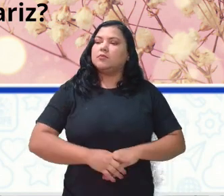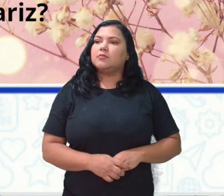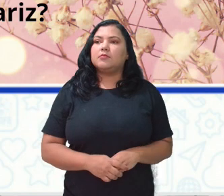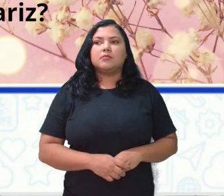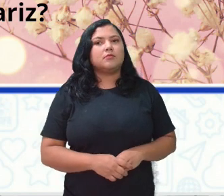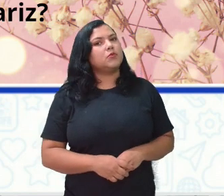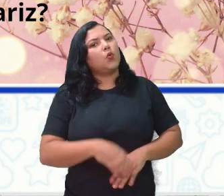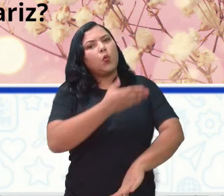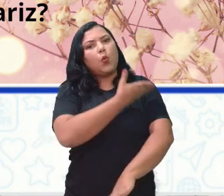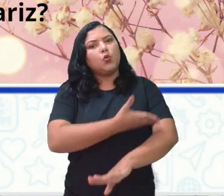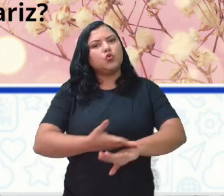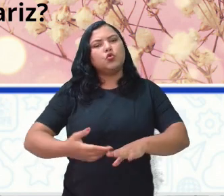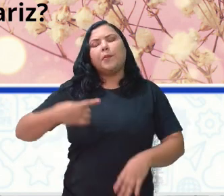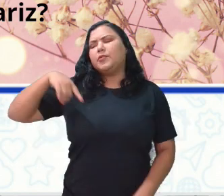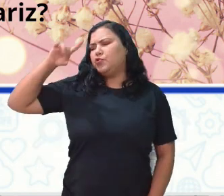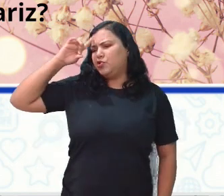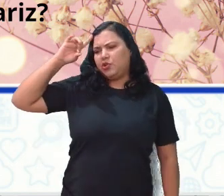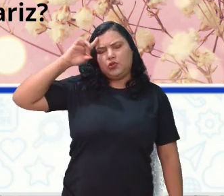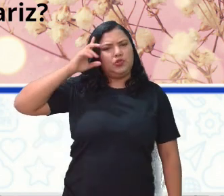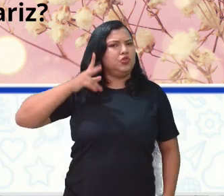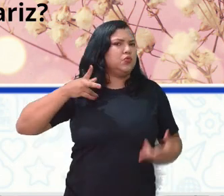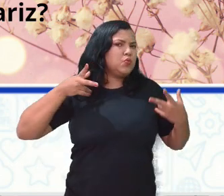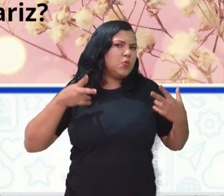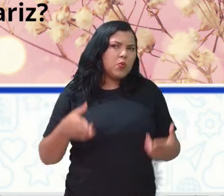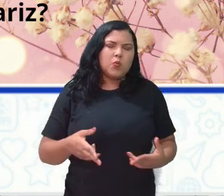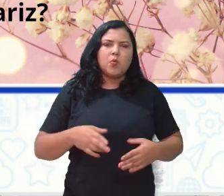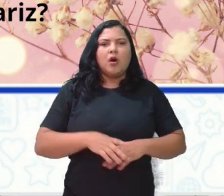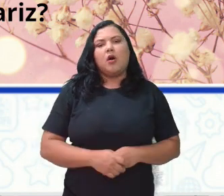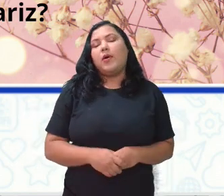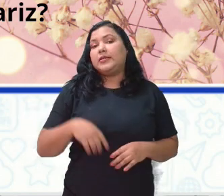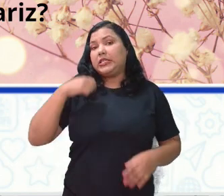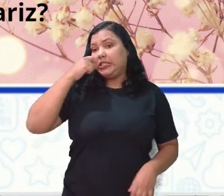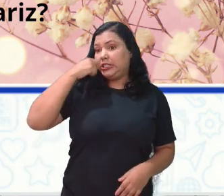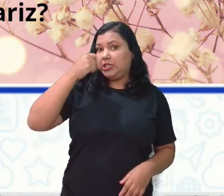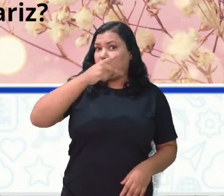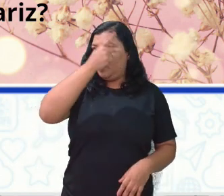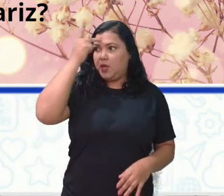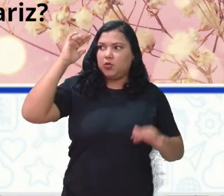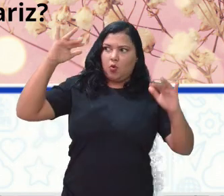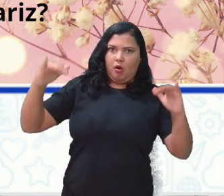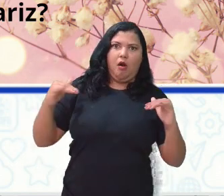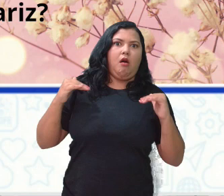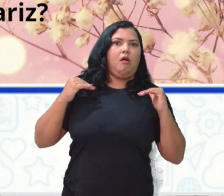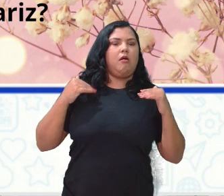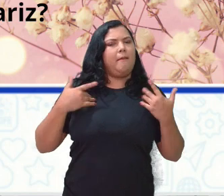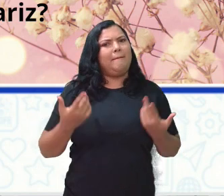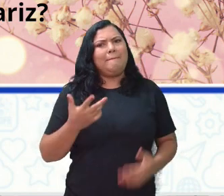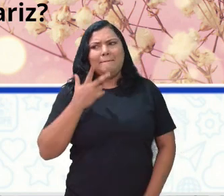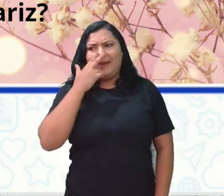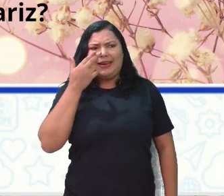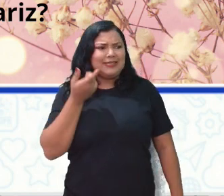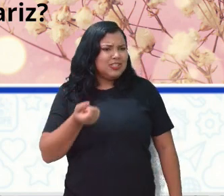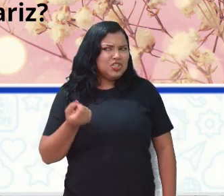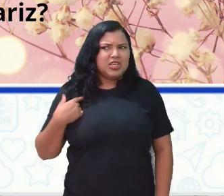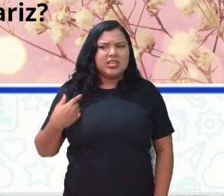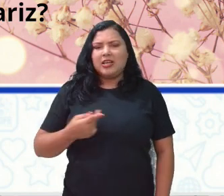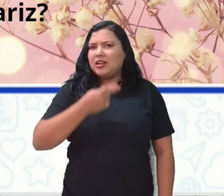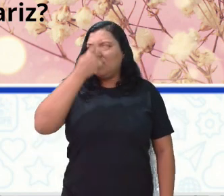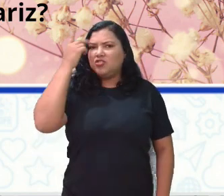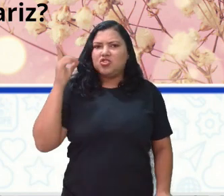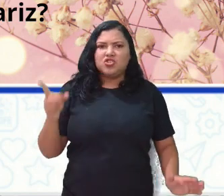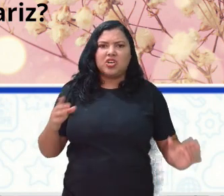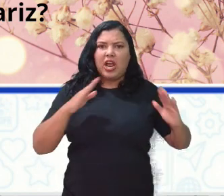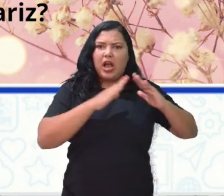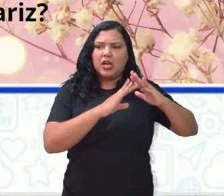de hábitos rotineiros, um dentista respeitável, e parece absurdo ele chegar em casa com um